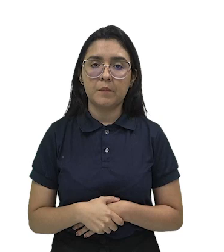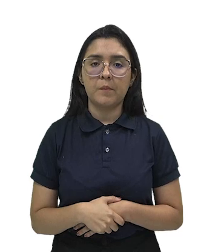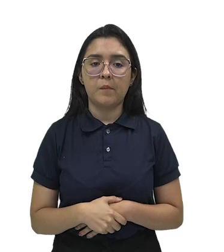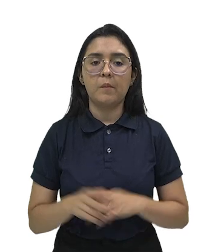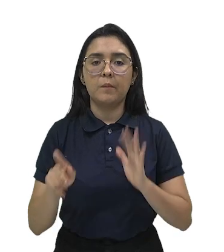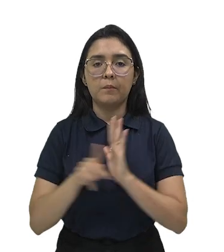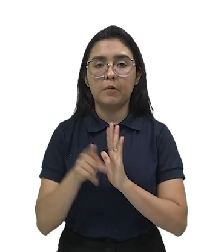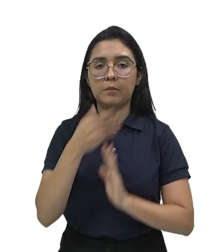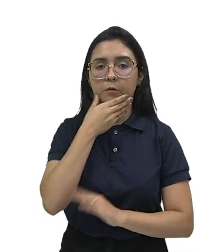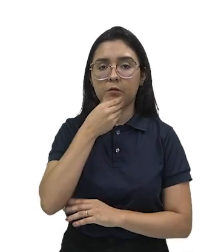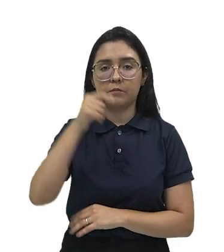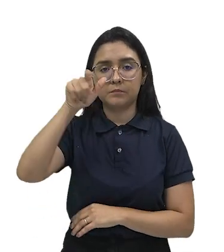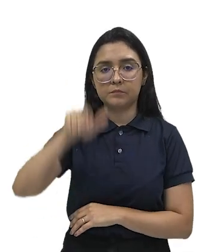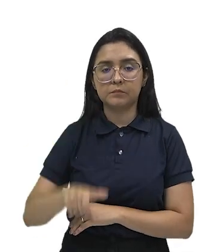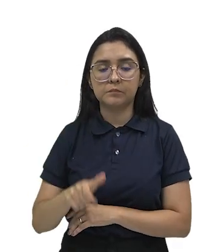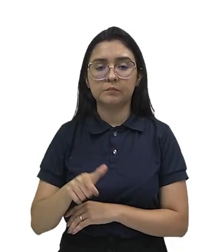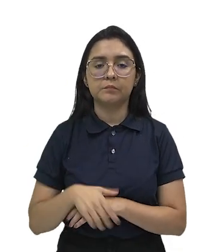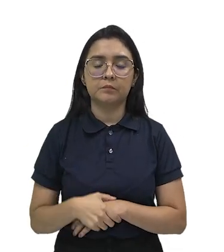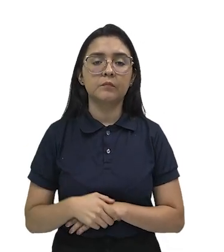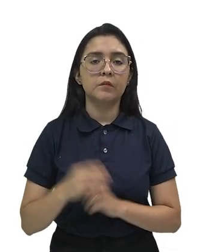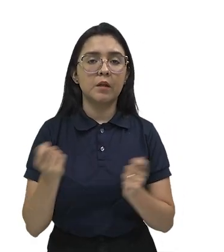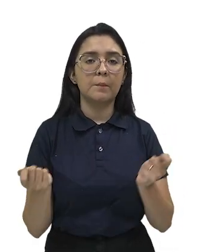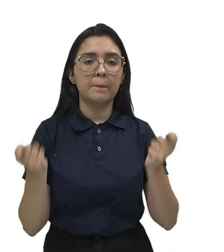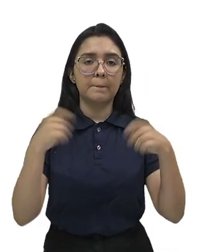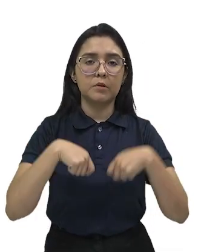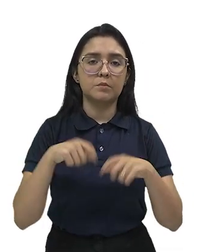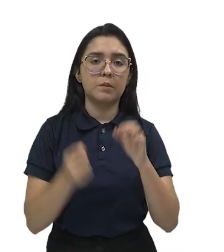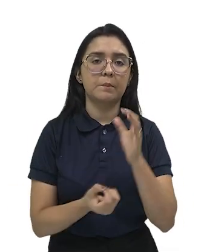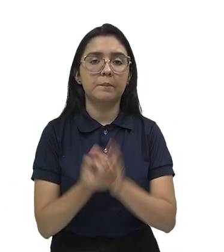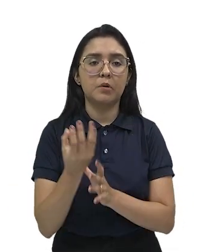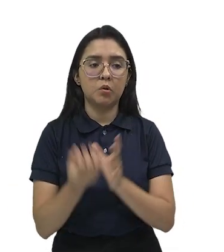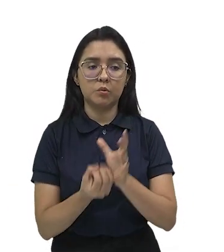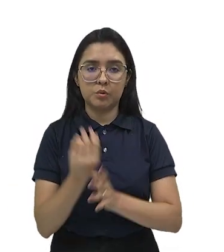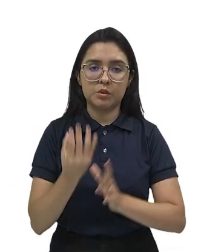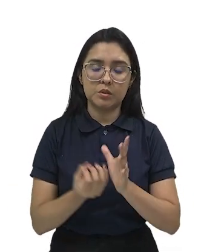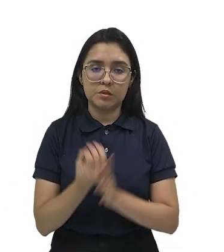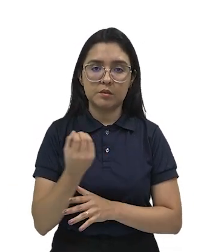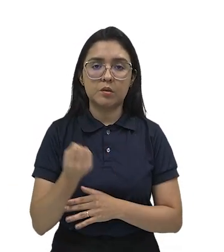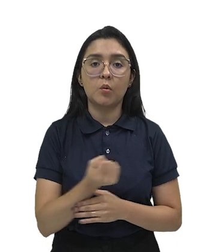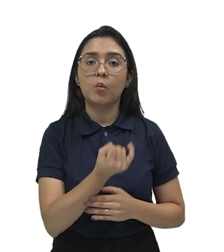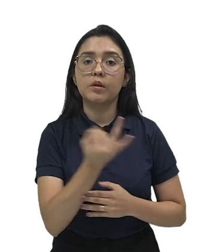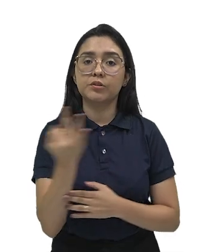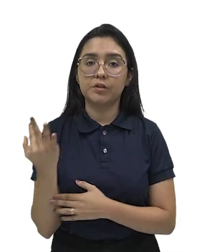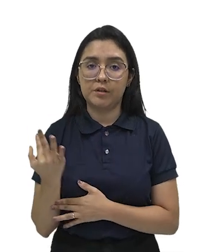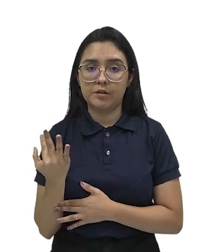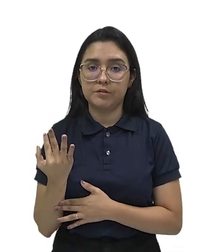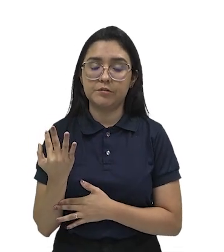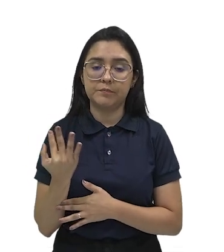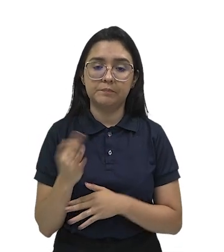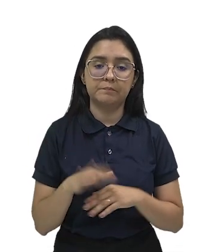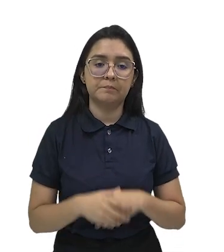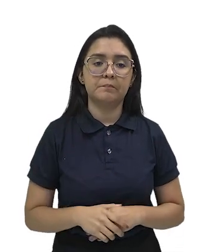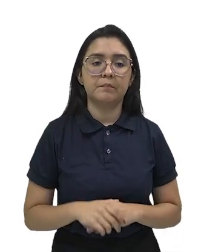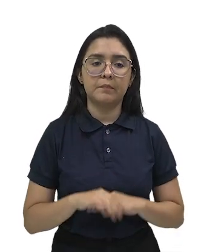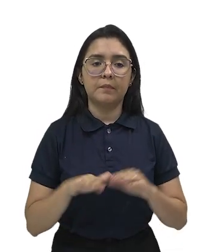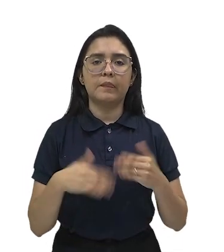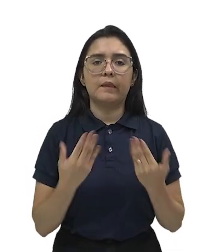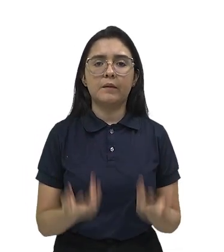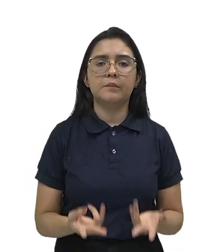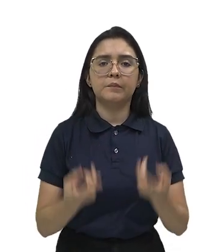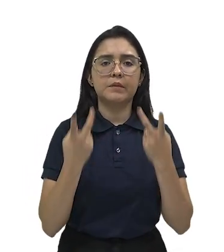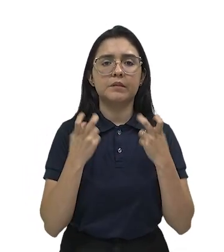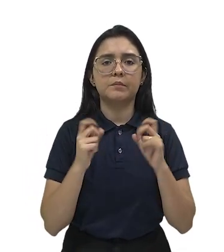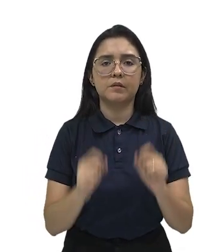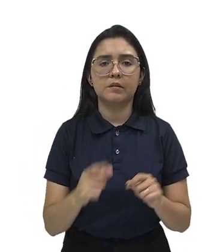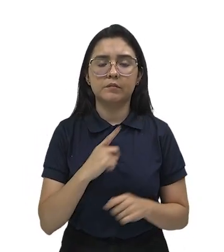o Richard, ele consegue, né, fazer esse quantitativo enorme. Então veja que ia